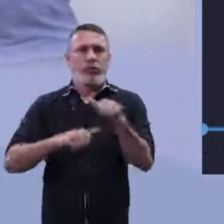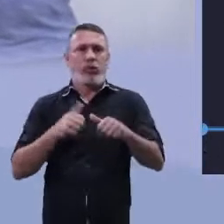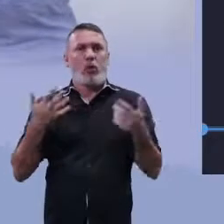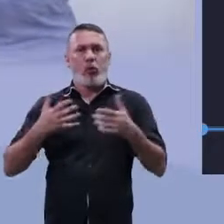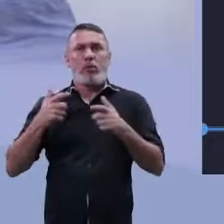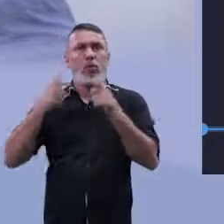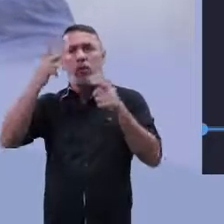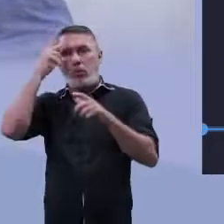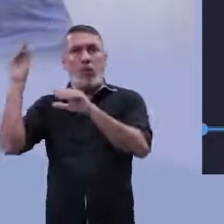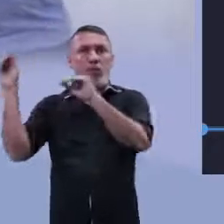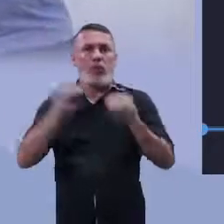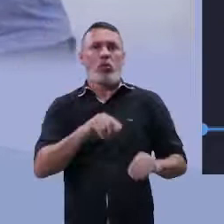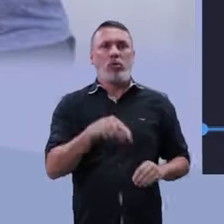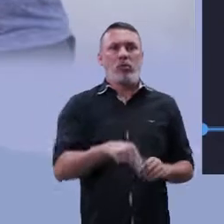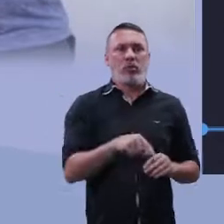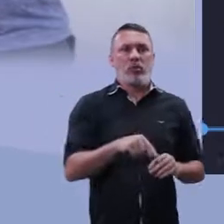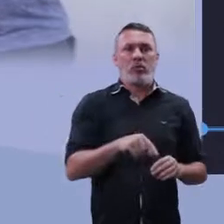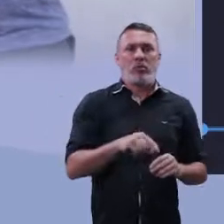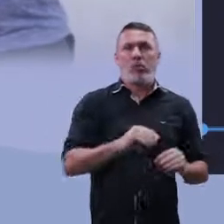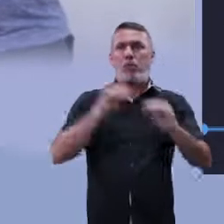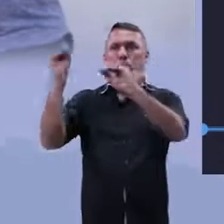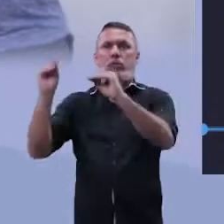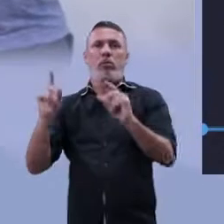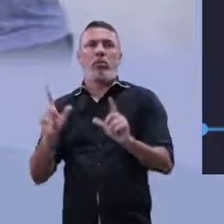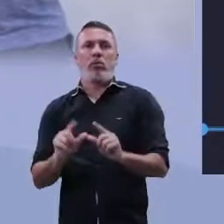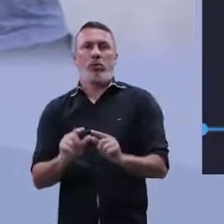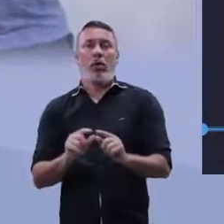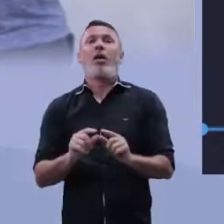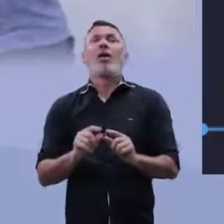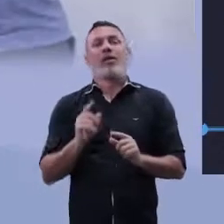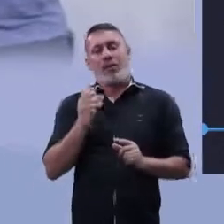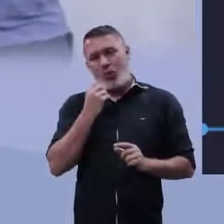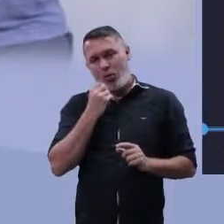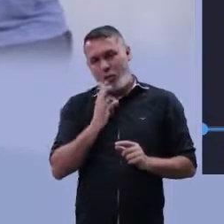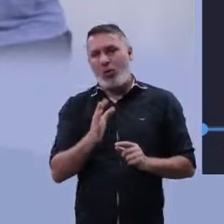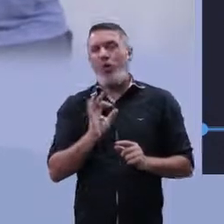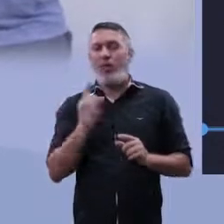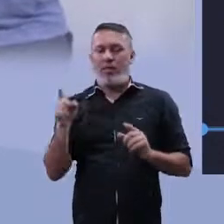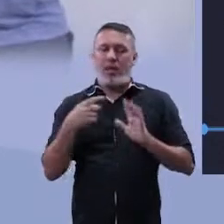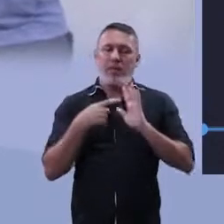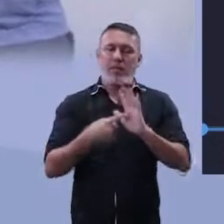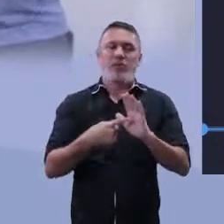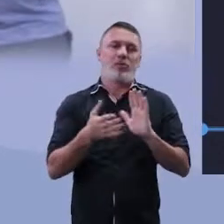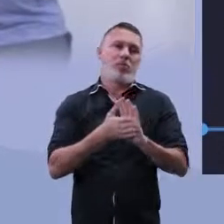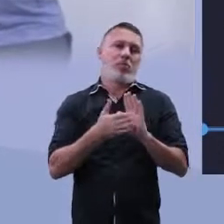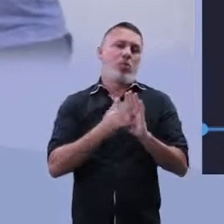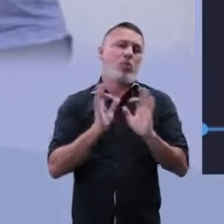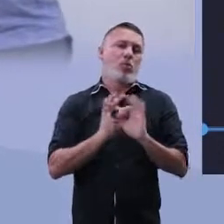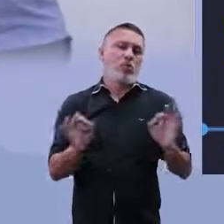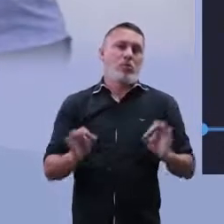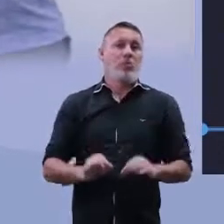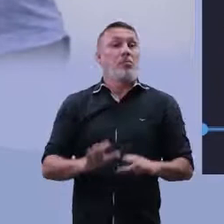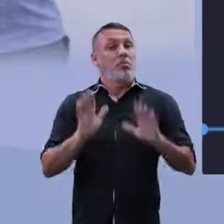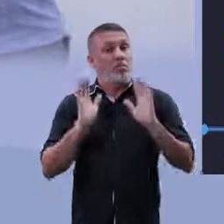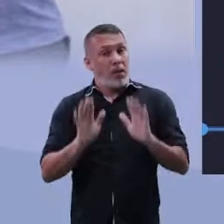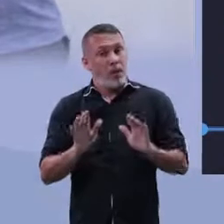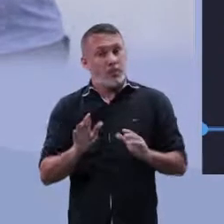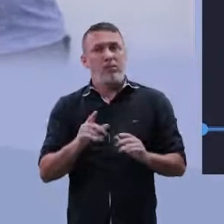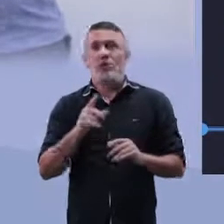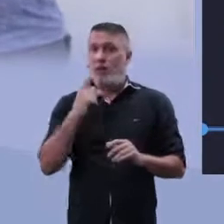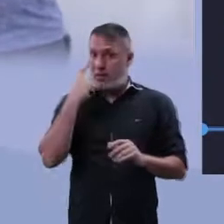cá. Ótimo, ele entrou na proposta, ele apresentou a proposta ali. No entanto,